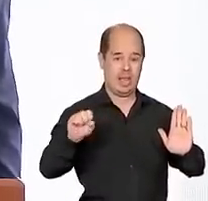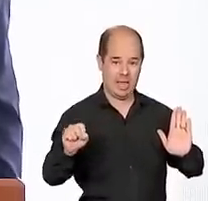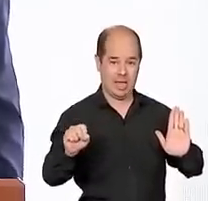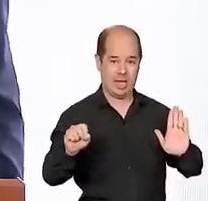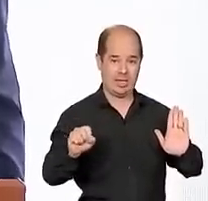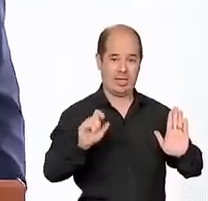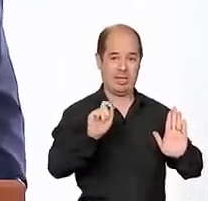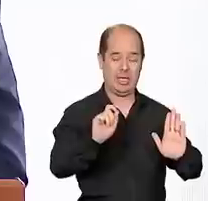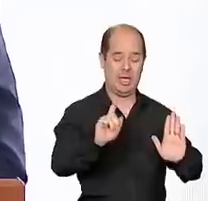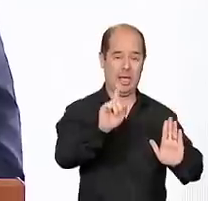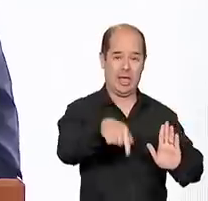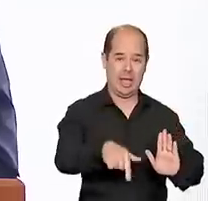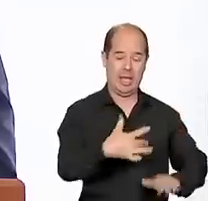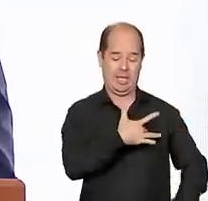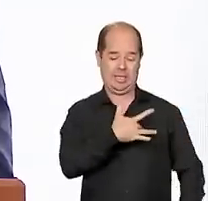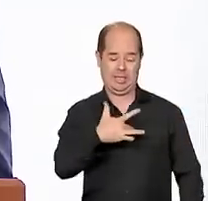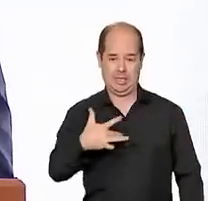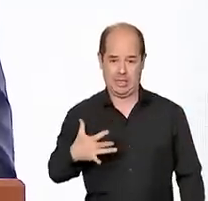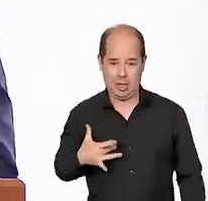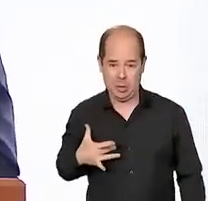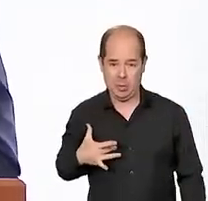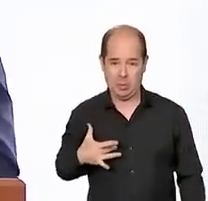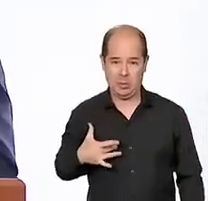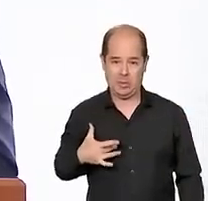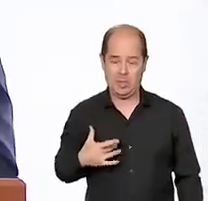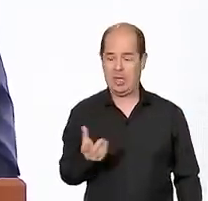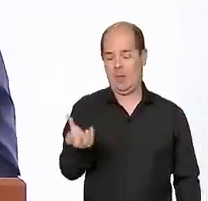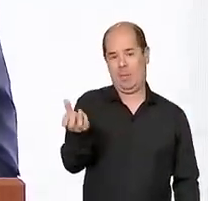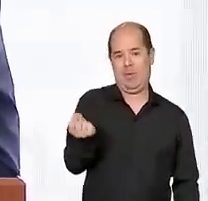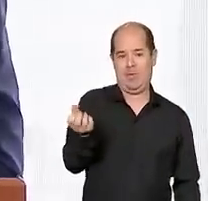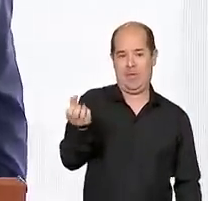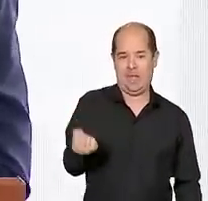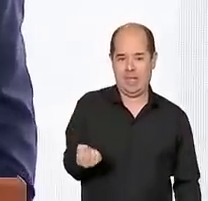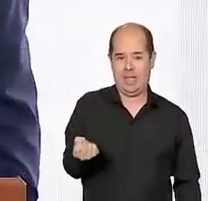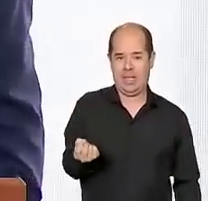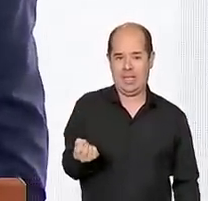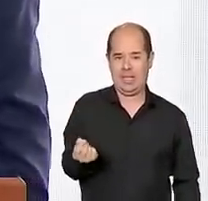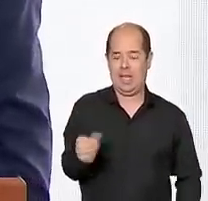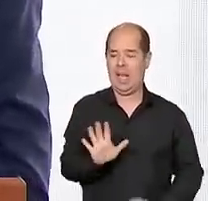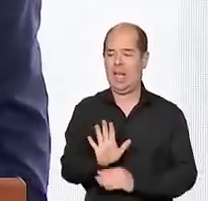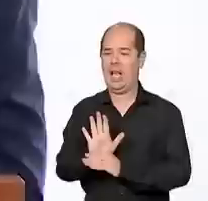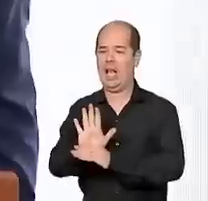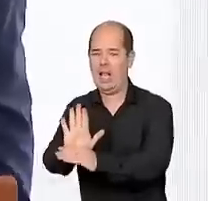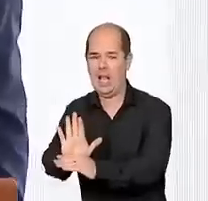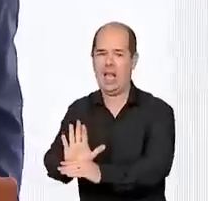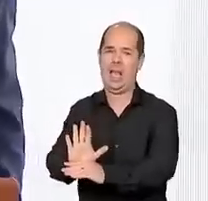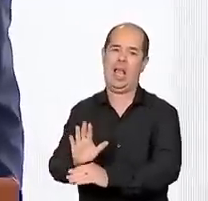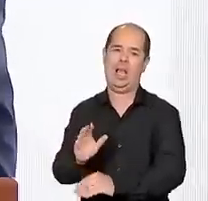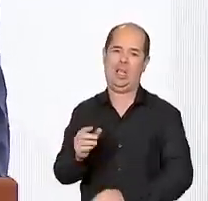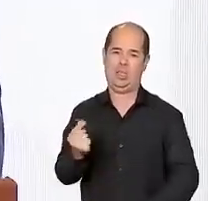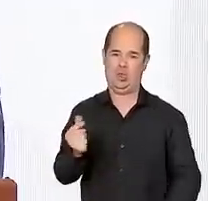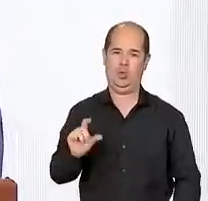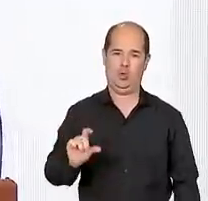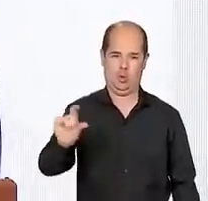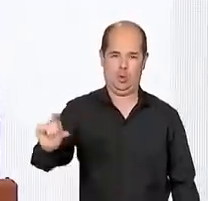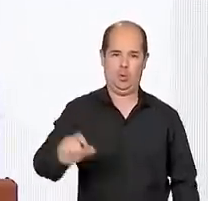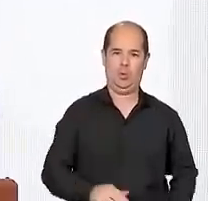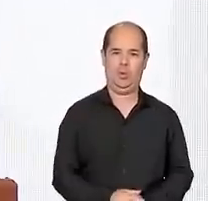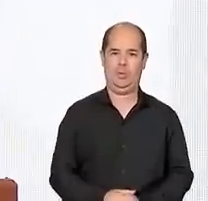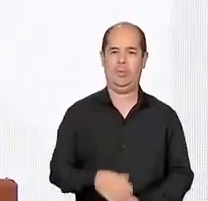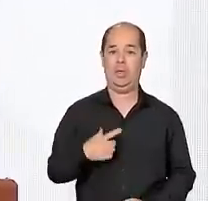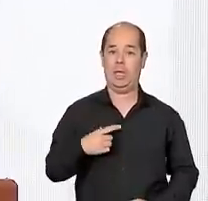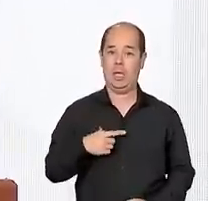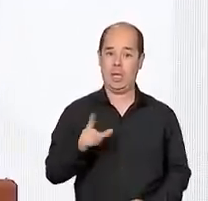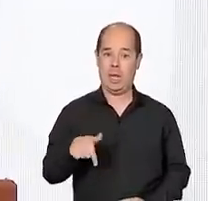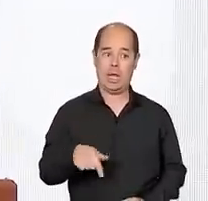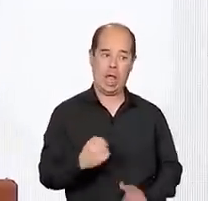Previdência e Assistência Social. Previdência contributiva, assistência social não contributiva,